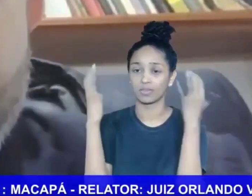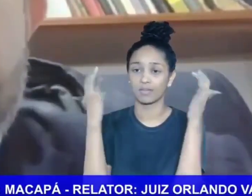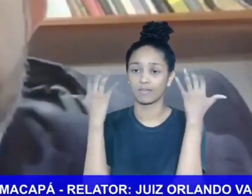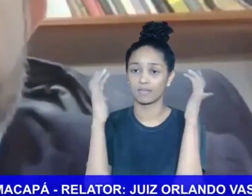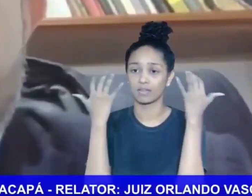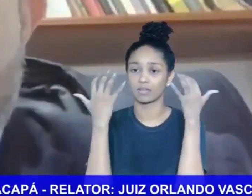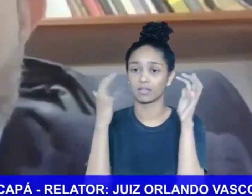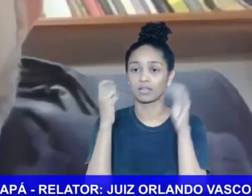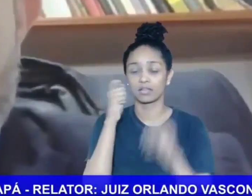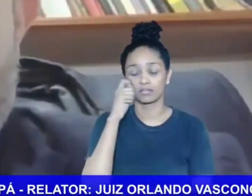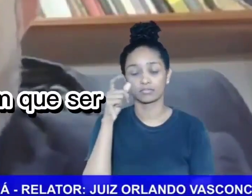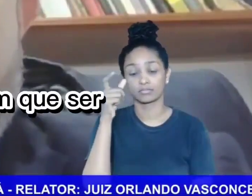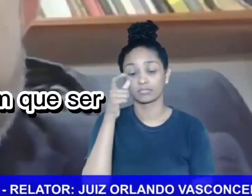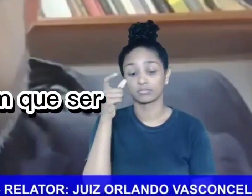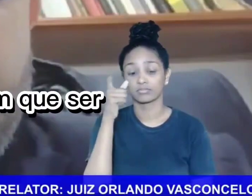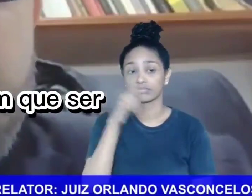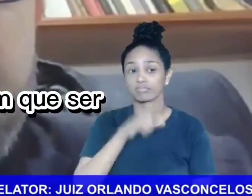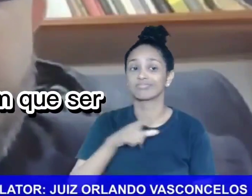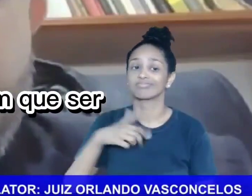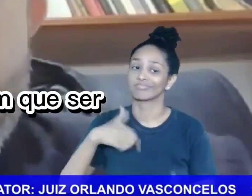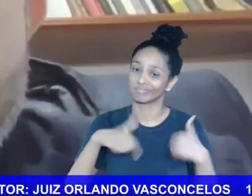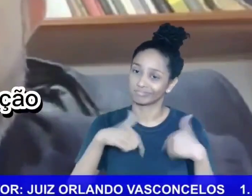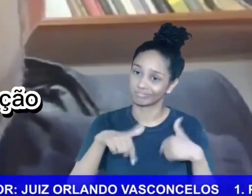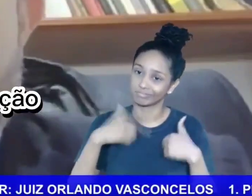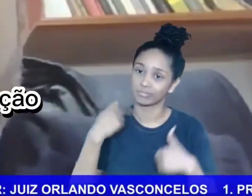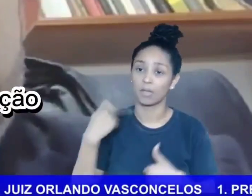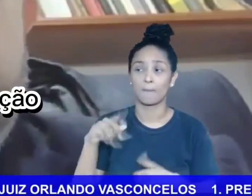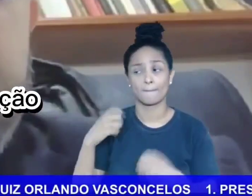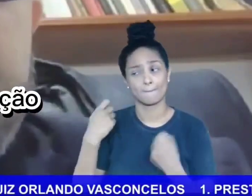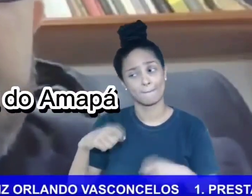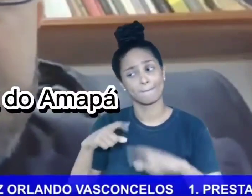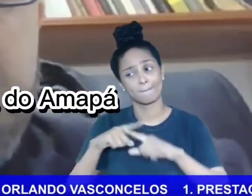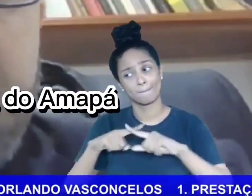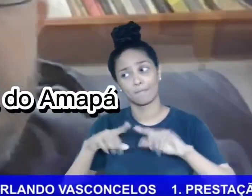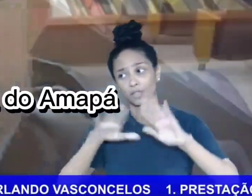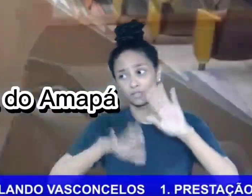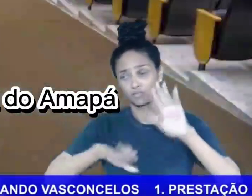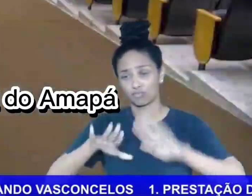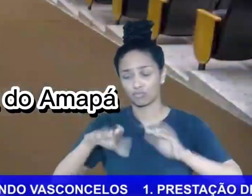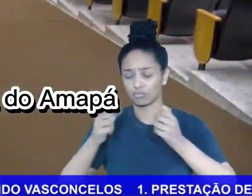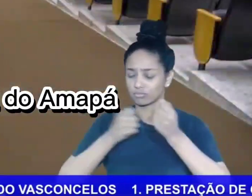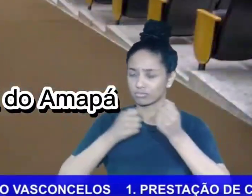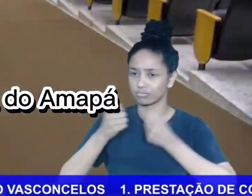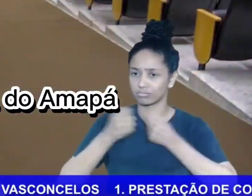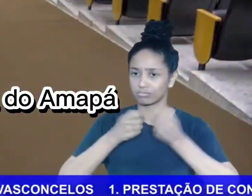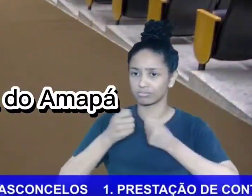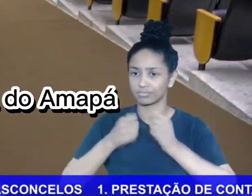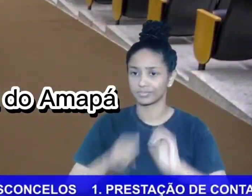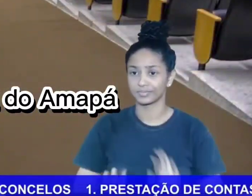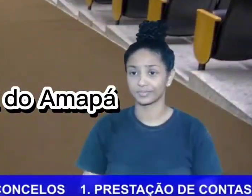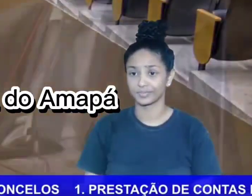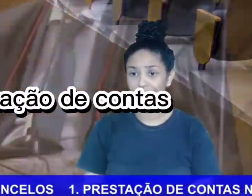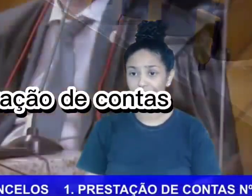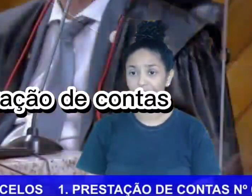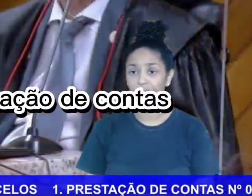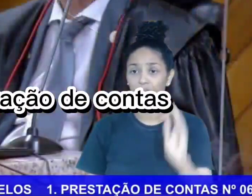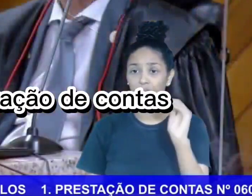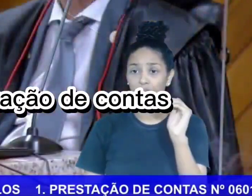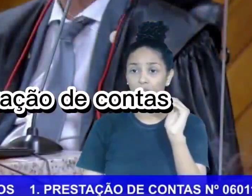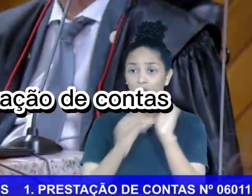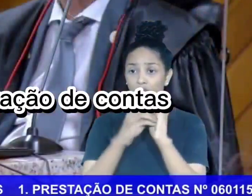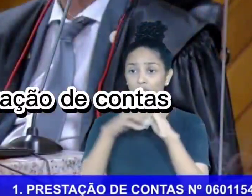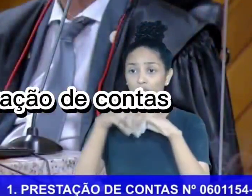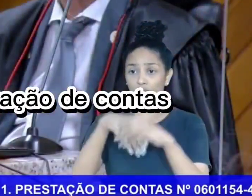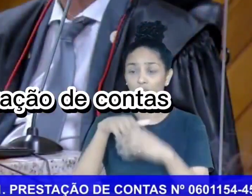prestigiar o trabalho do NACEP, eu acho que realmente tem que ser com ressalva a aprovação. Tribunal Regional Imagem ampla do plenário. Tribunal Regional Eleitoral